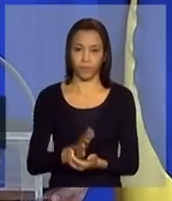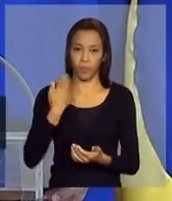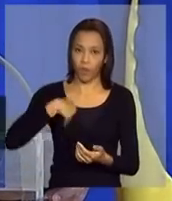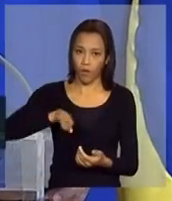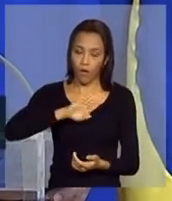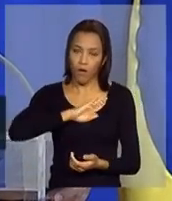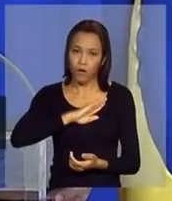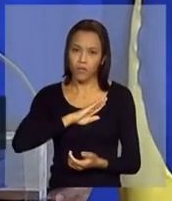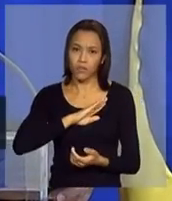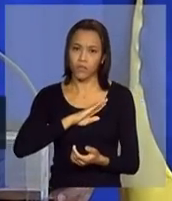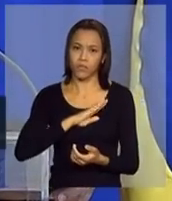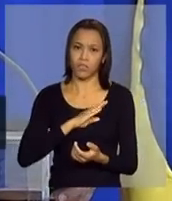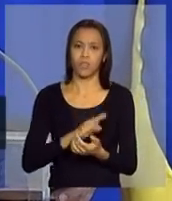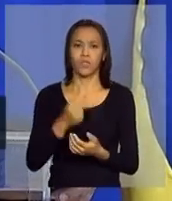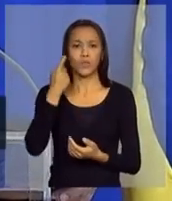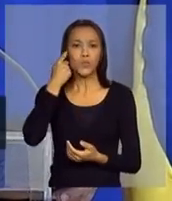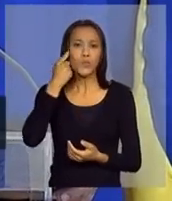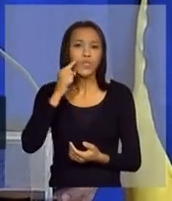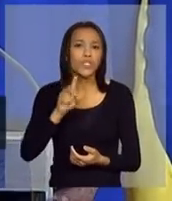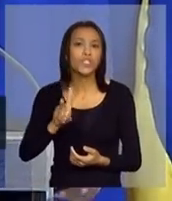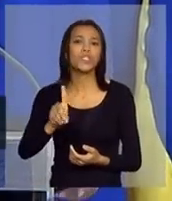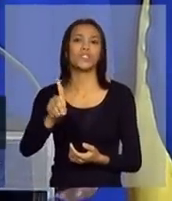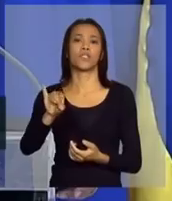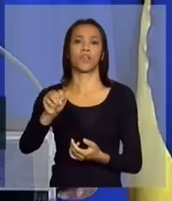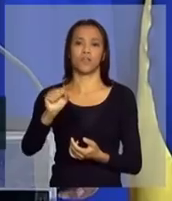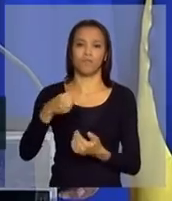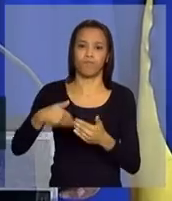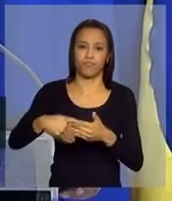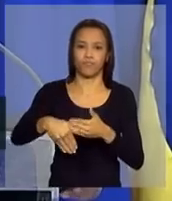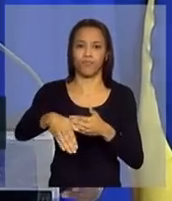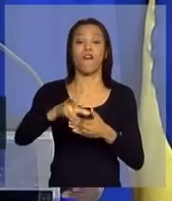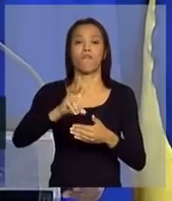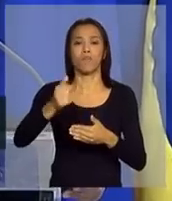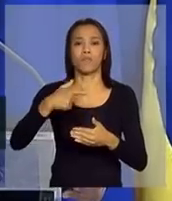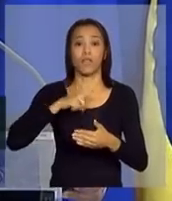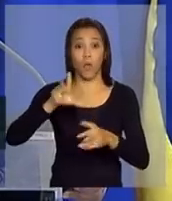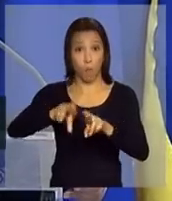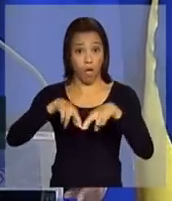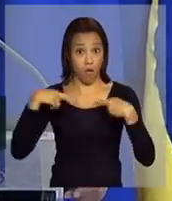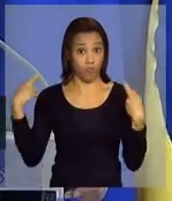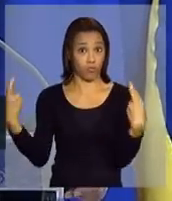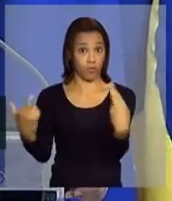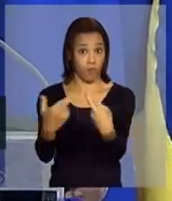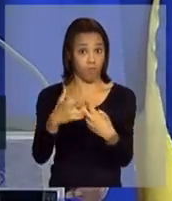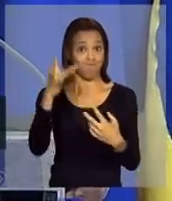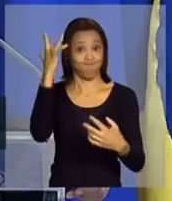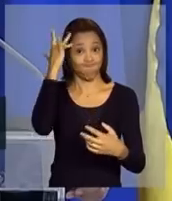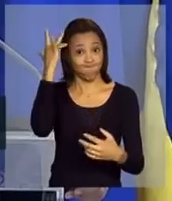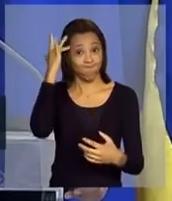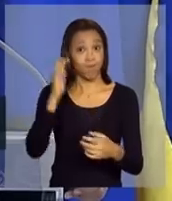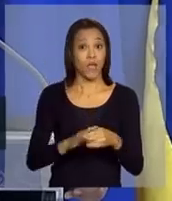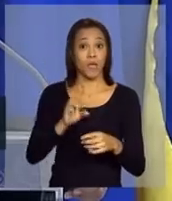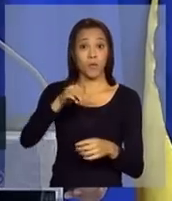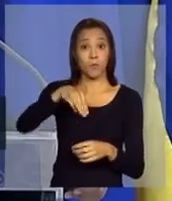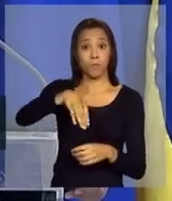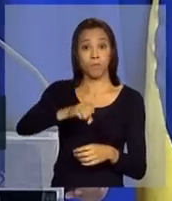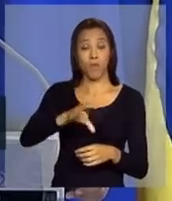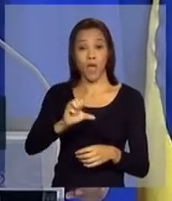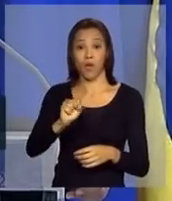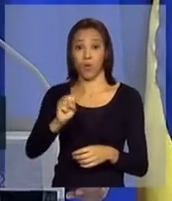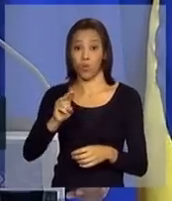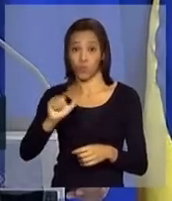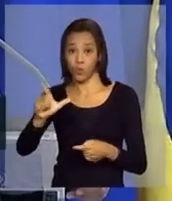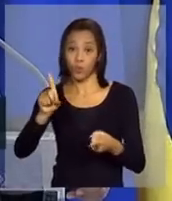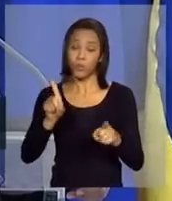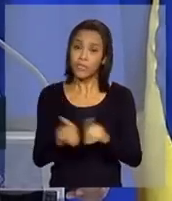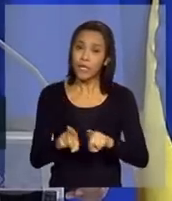Nós, nos próximos dias, teremos uma reunião de alto nível entre o Mercosul e a União Europeia, que